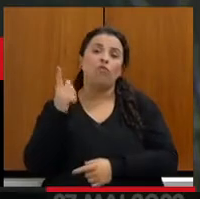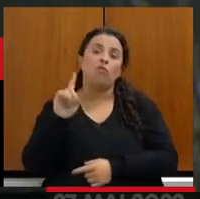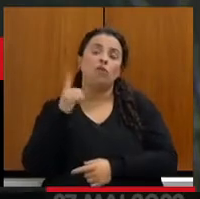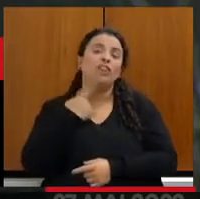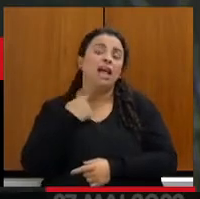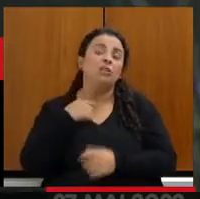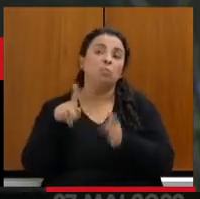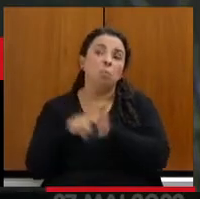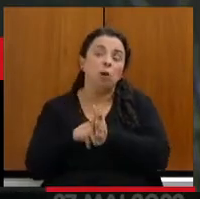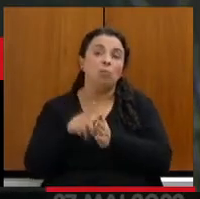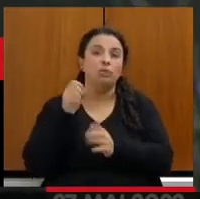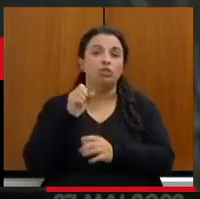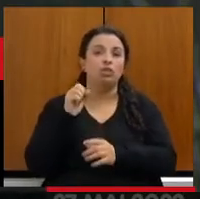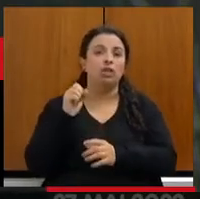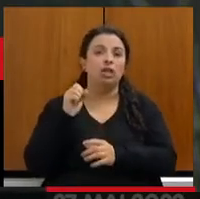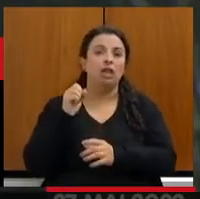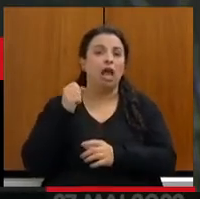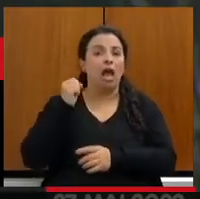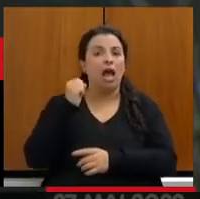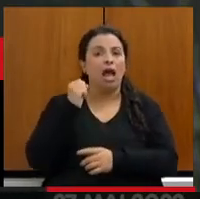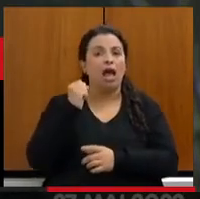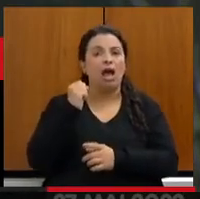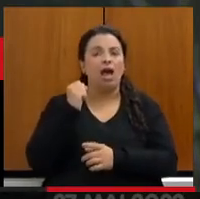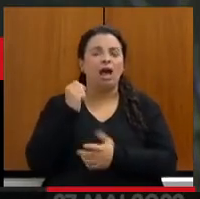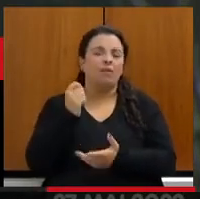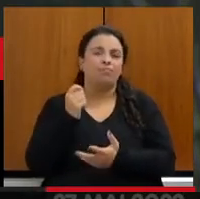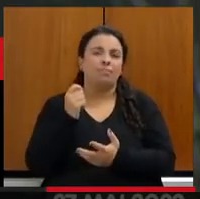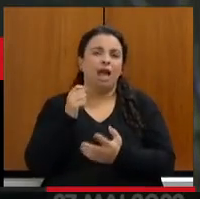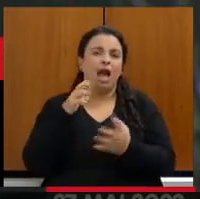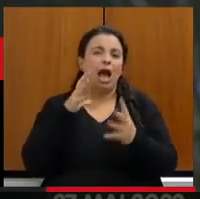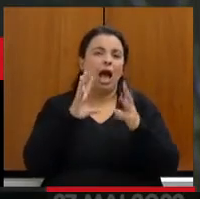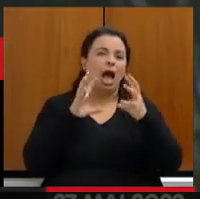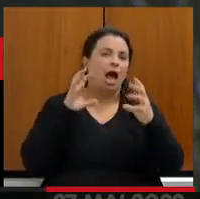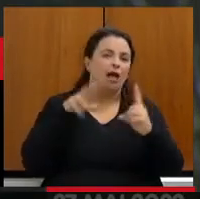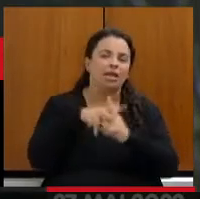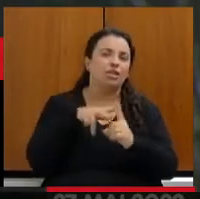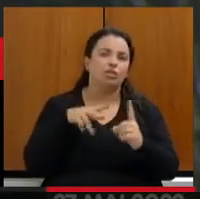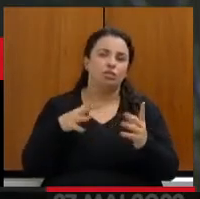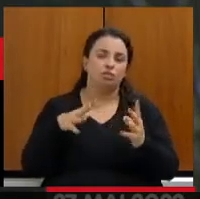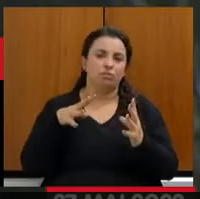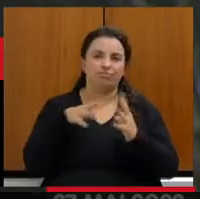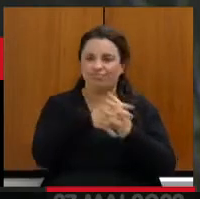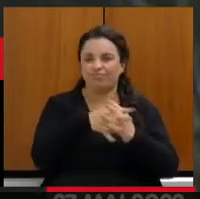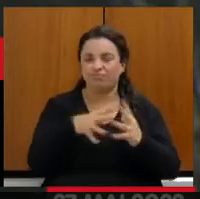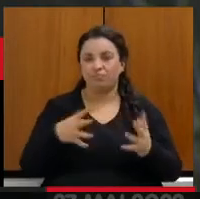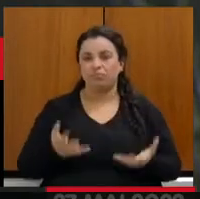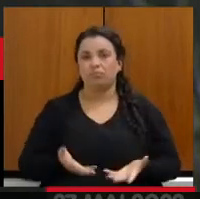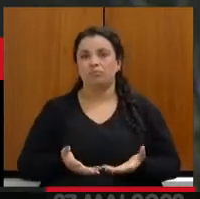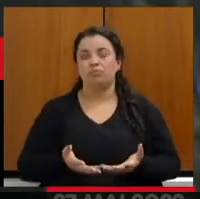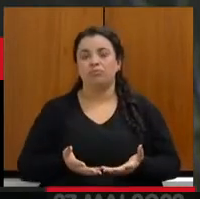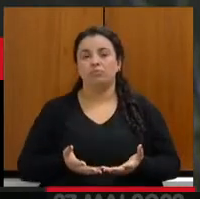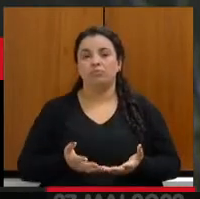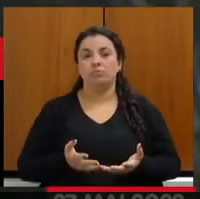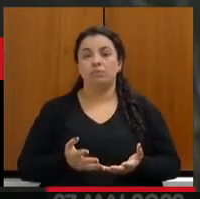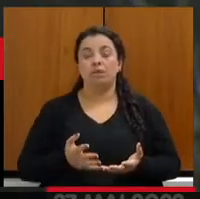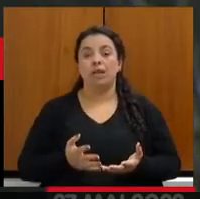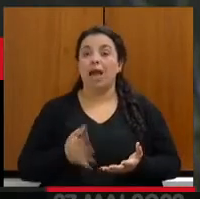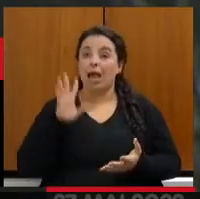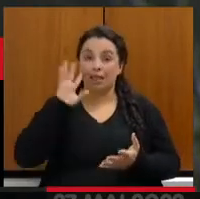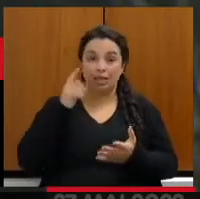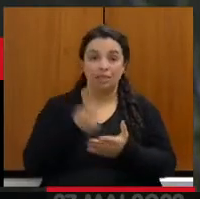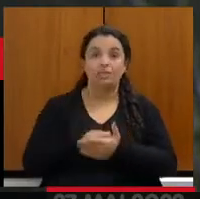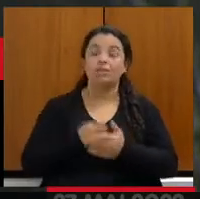a mudança de paradigma deve ocorrer nas decisões evitando a propagação do